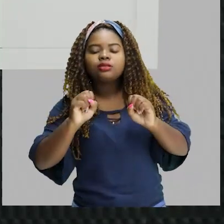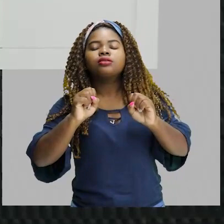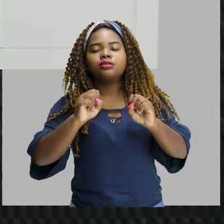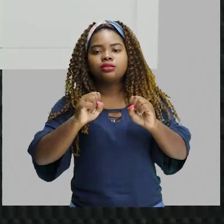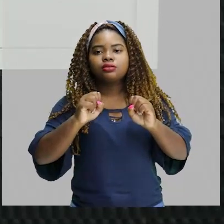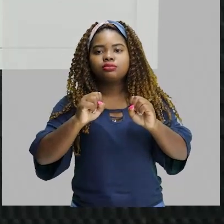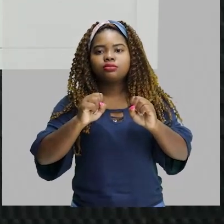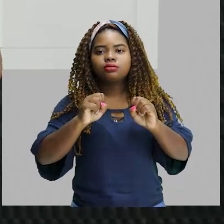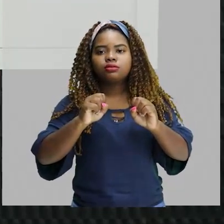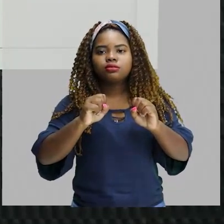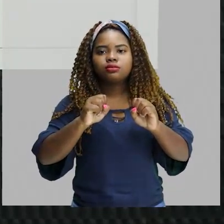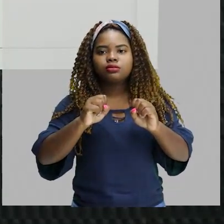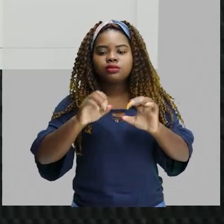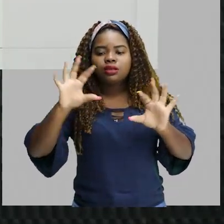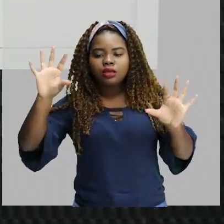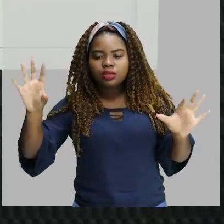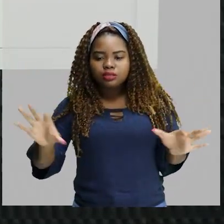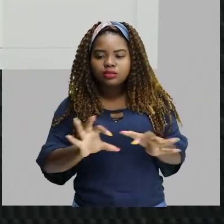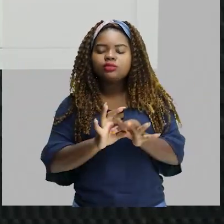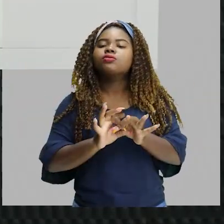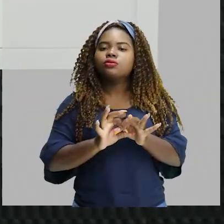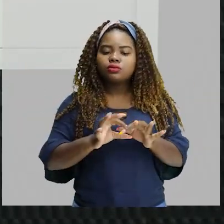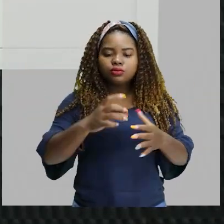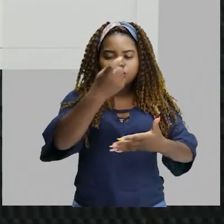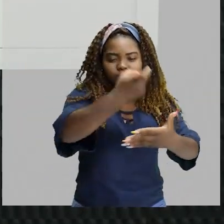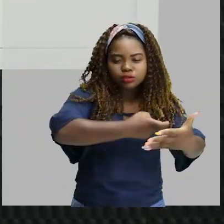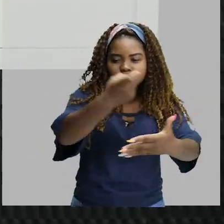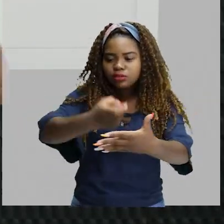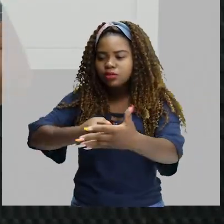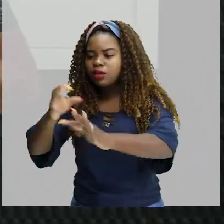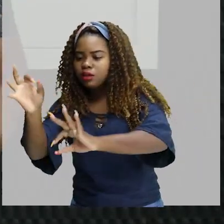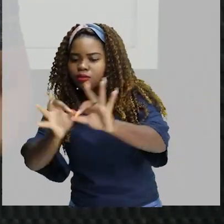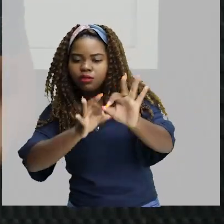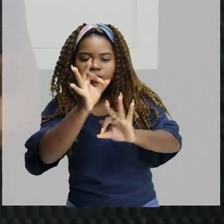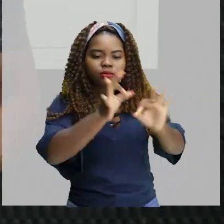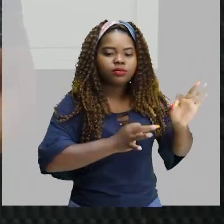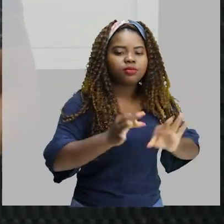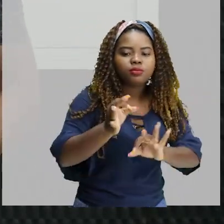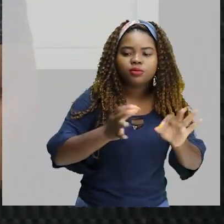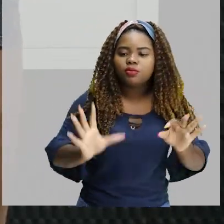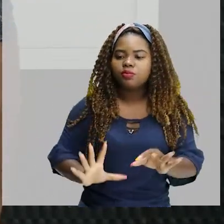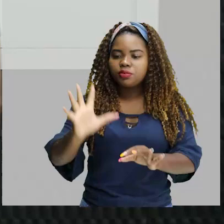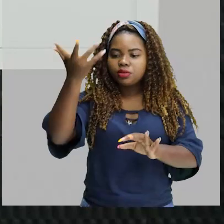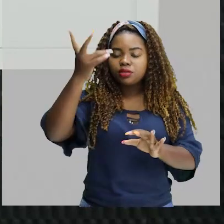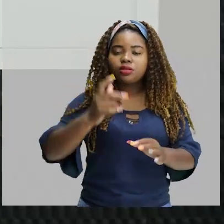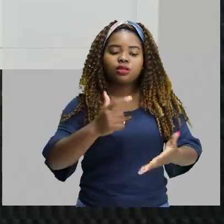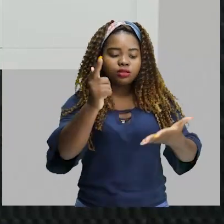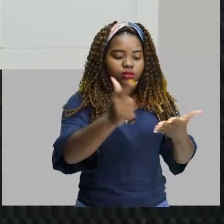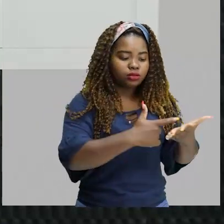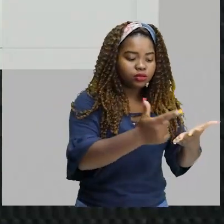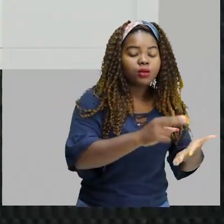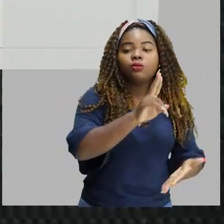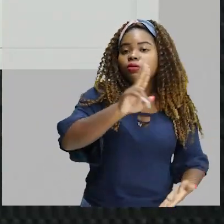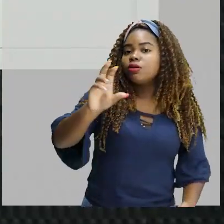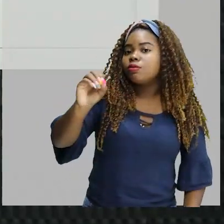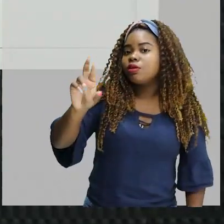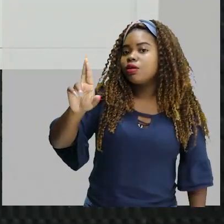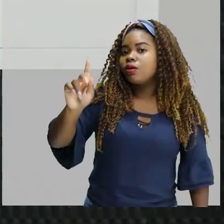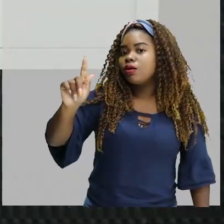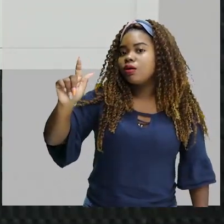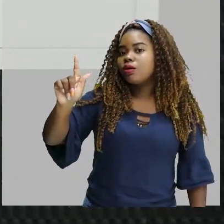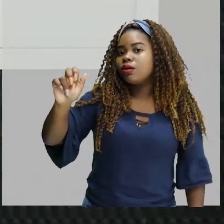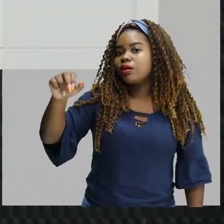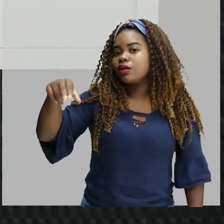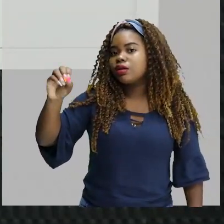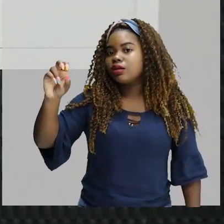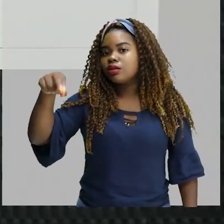Organon, nesse conjunto de textos que foram reunidos e transformados em um livro, cujo nome é Organon, que vai tratar